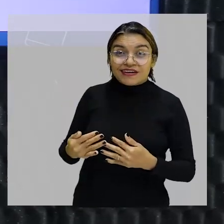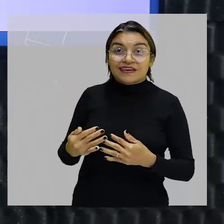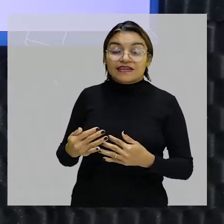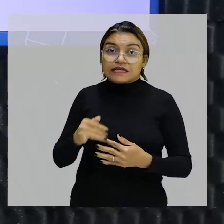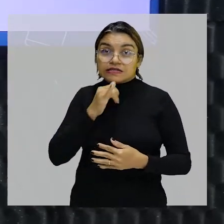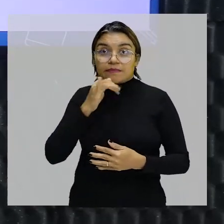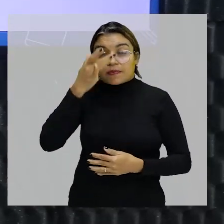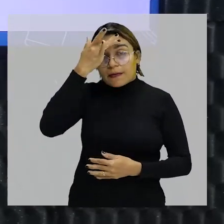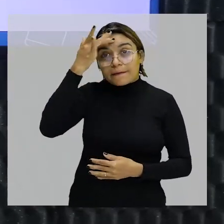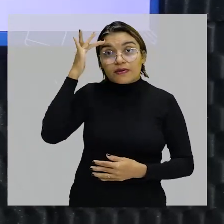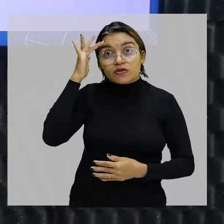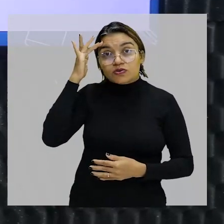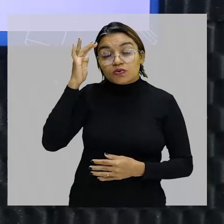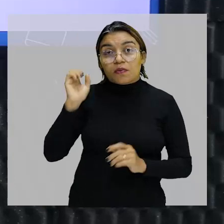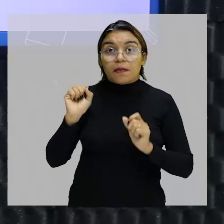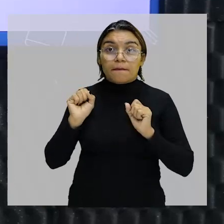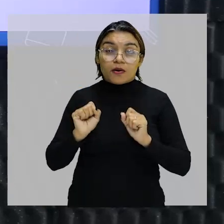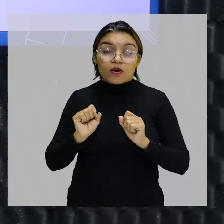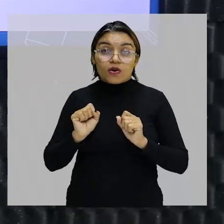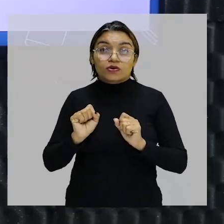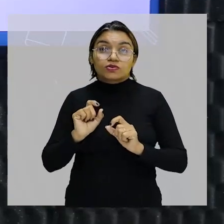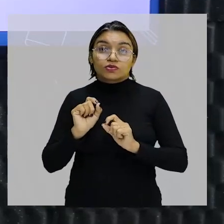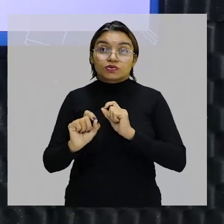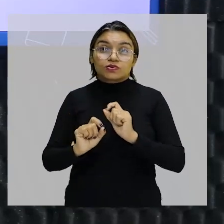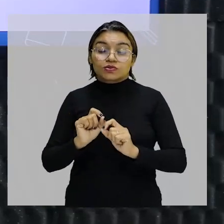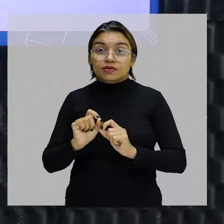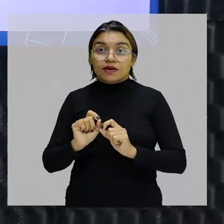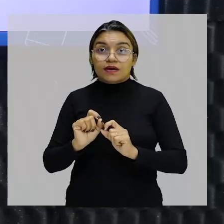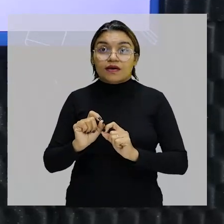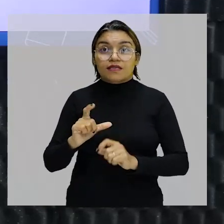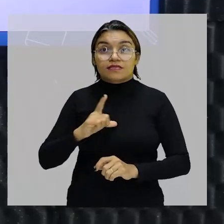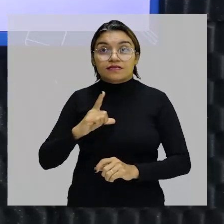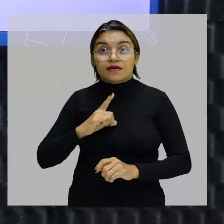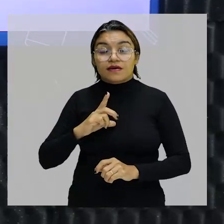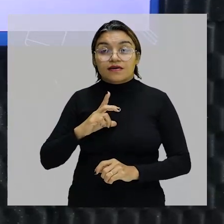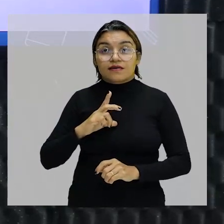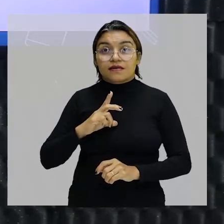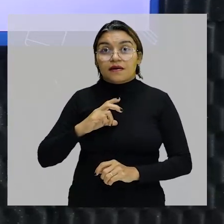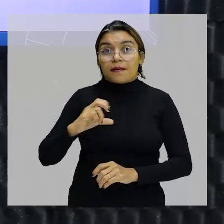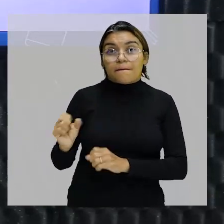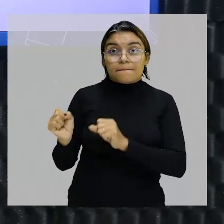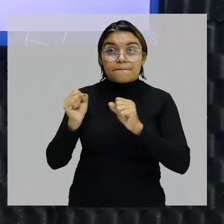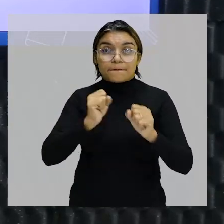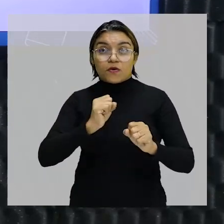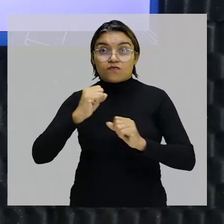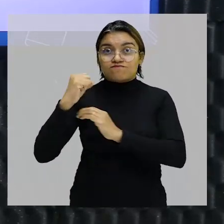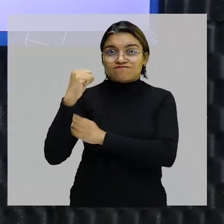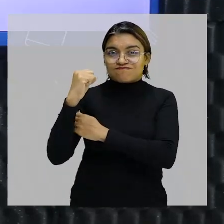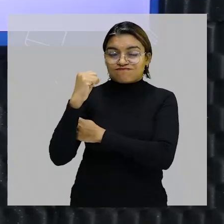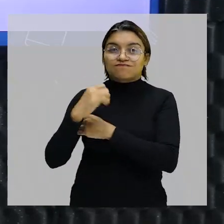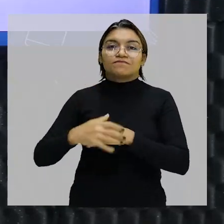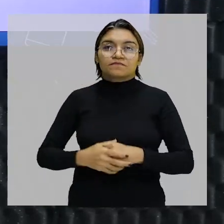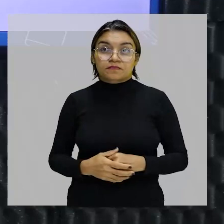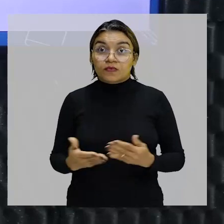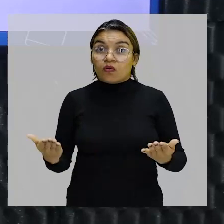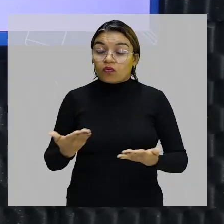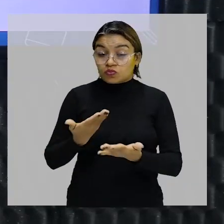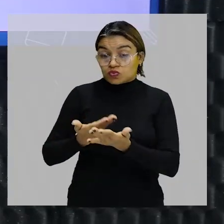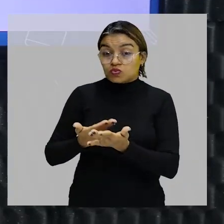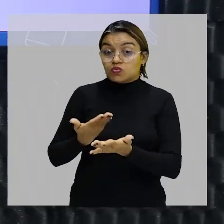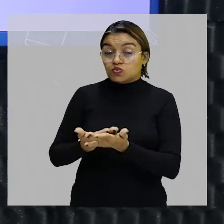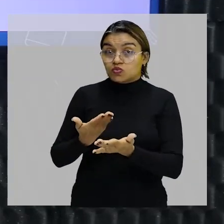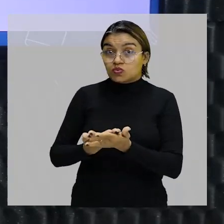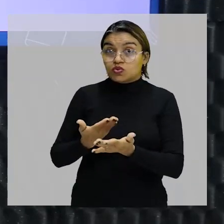uma pessoa, né, adquirisse superpoderes. Tudo bem? Hoje, né, o estudo